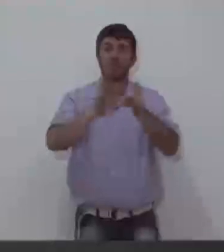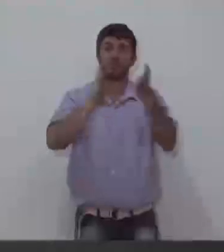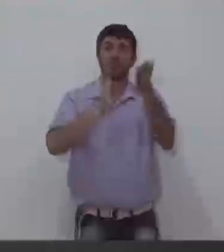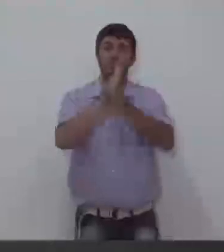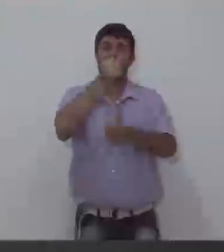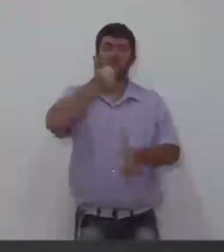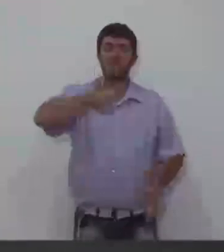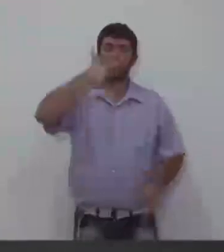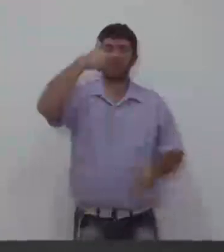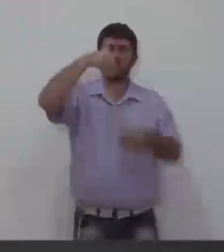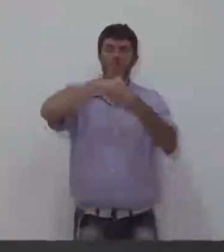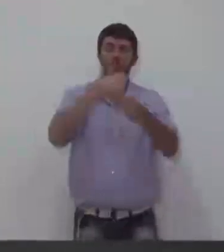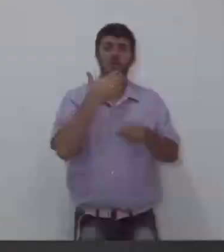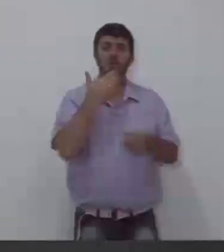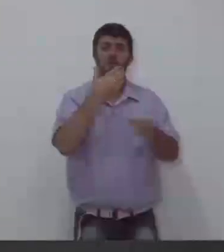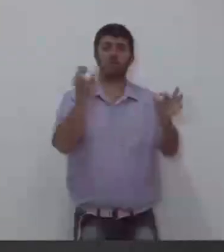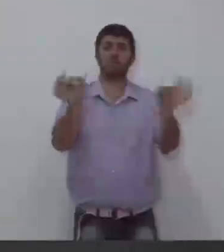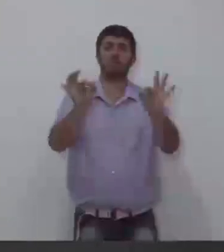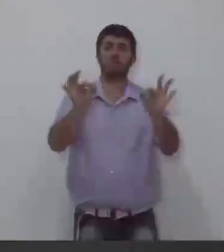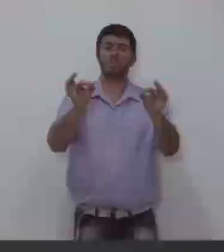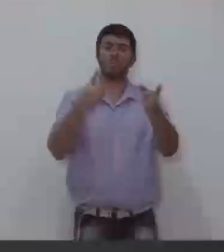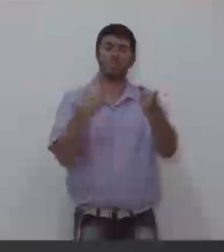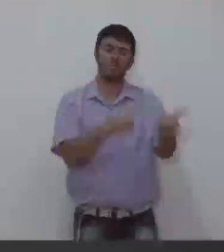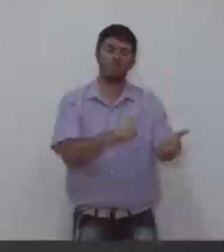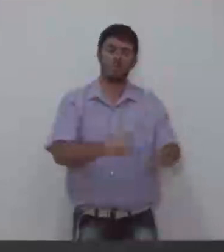votos favoráveis e nenhum em contrário.